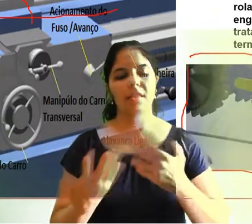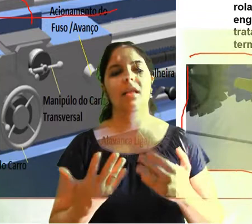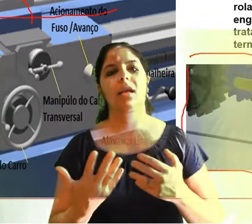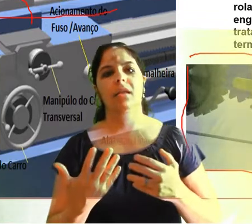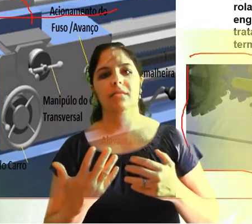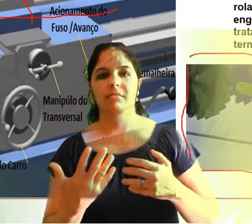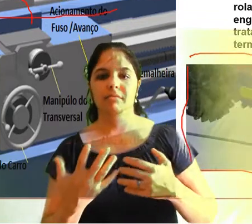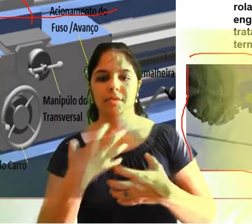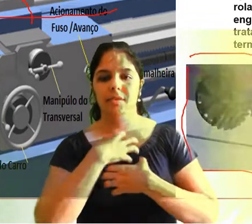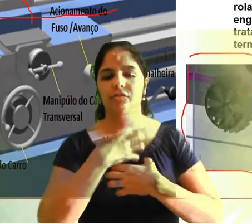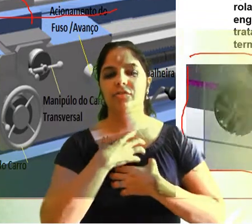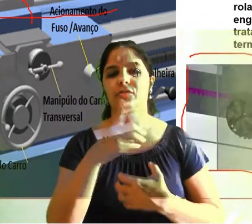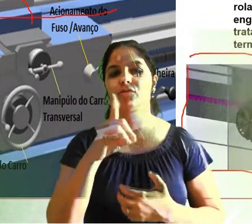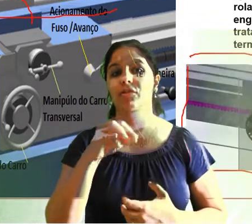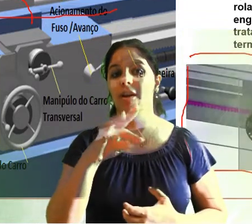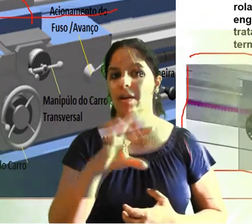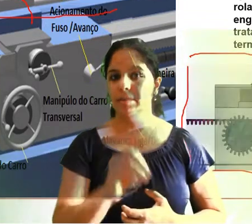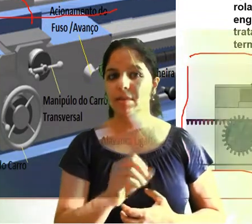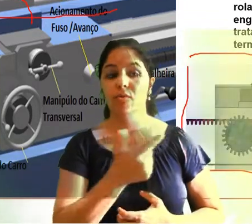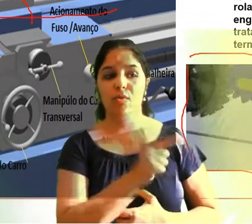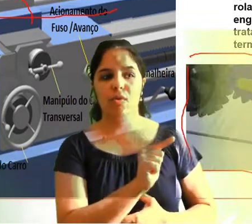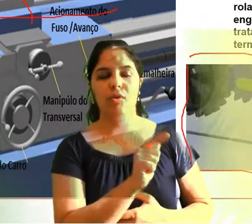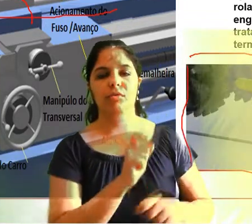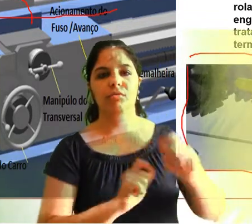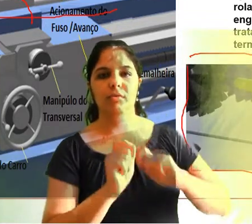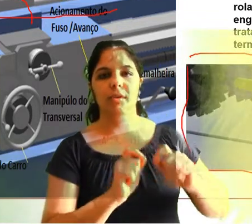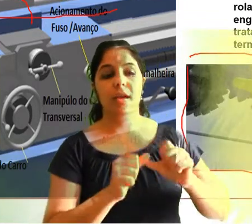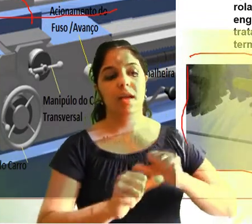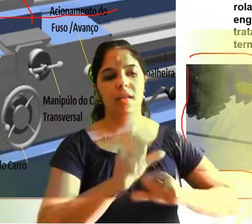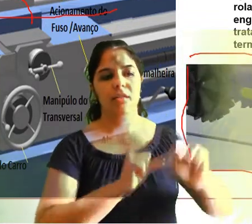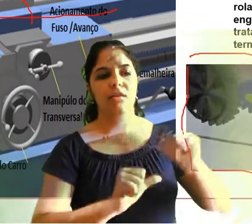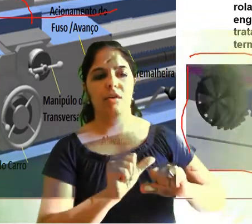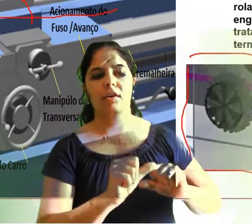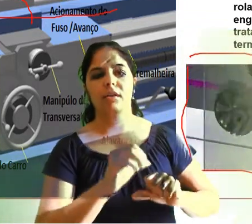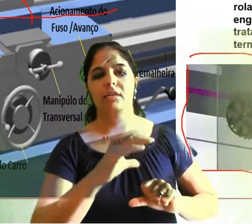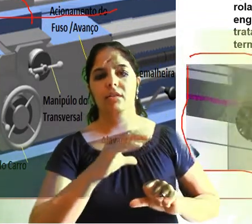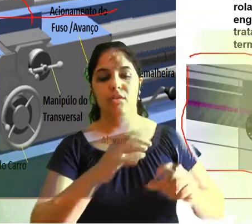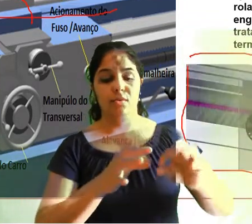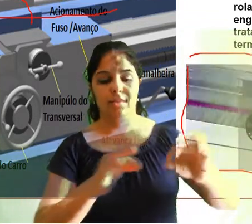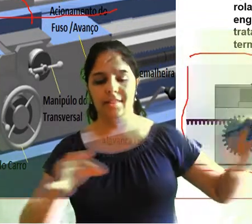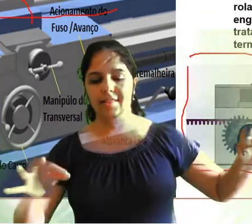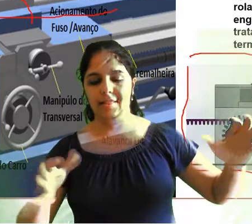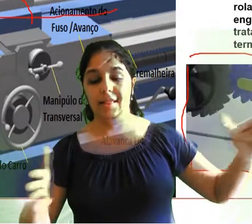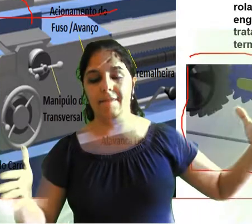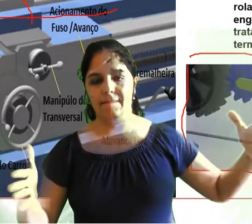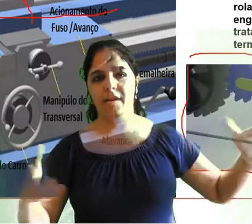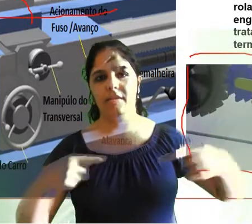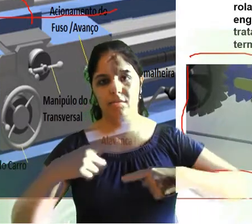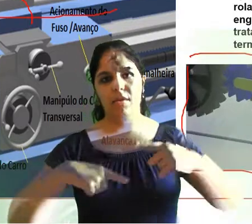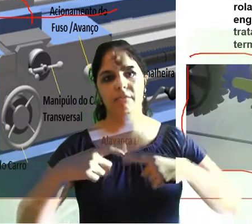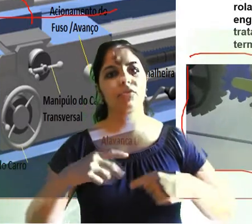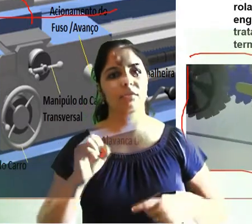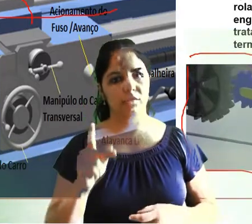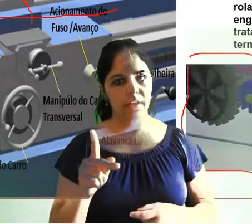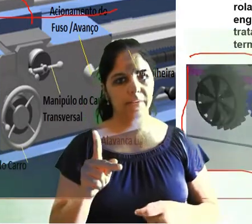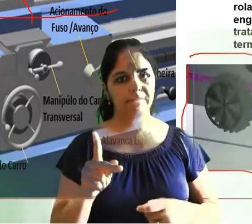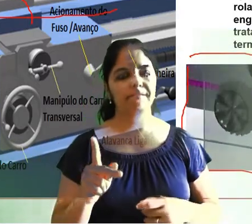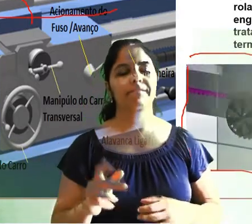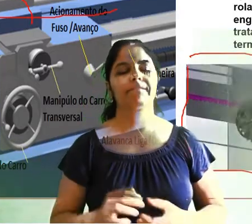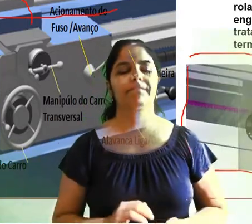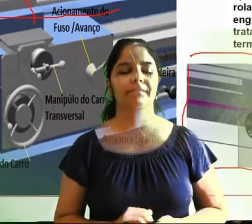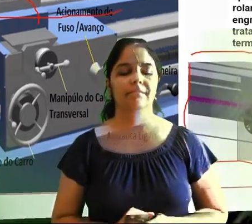da alteração do diâmetro. Esse aqui anda no sentido da alteração do comprimento da peça, ok?